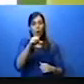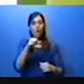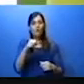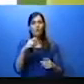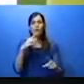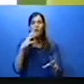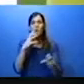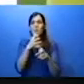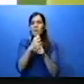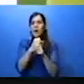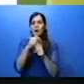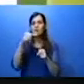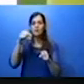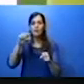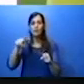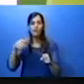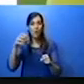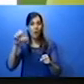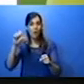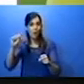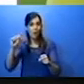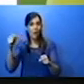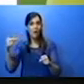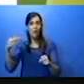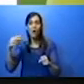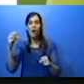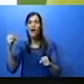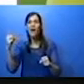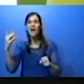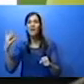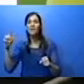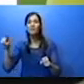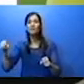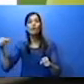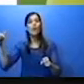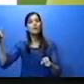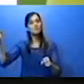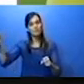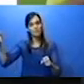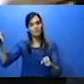14,7. Pode consultar na calculadora para confirmar, se quiser.